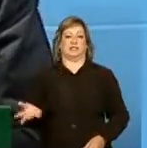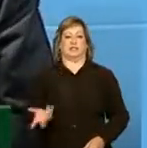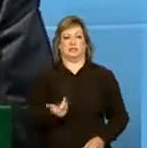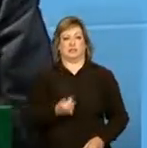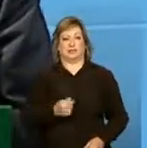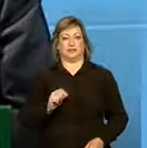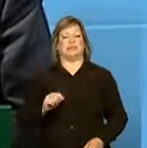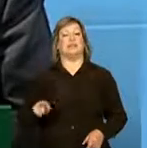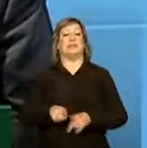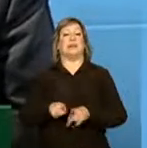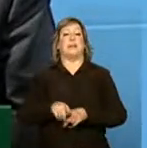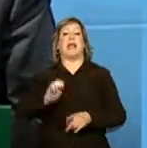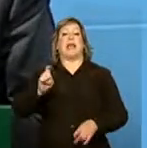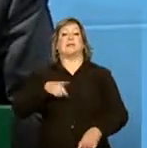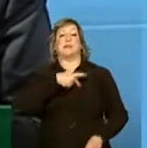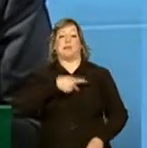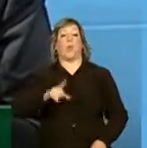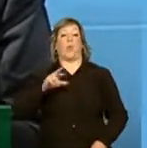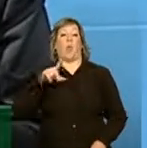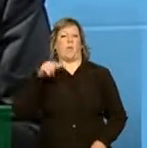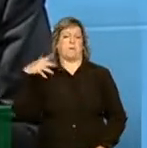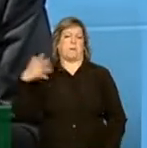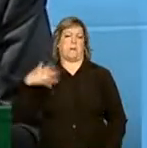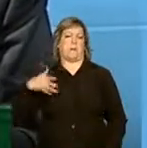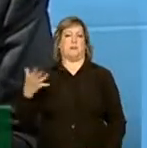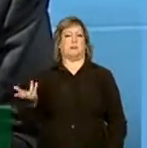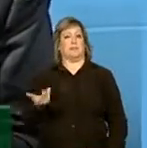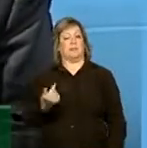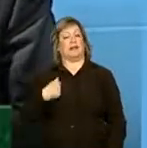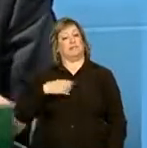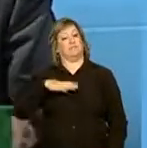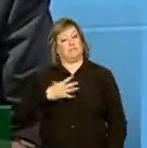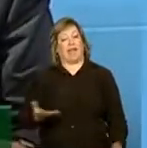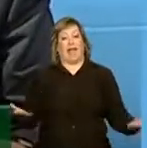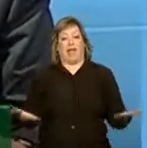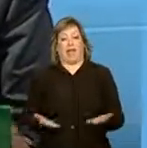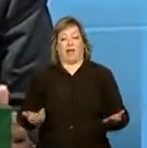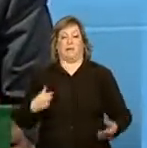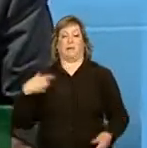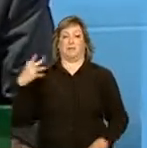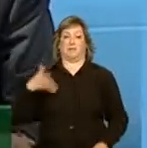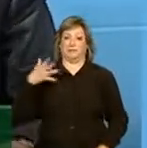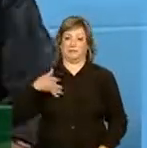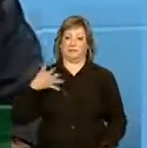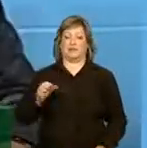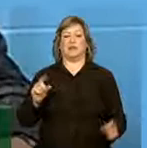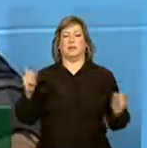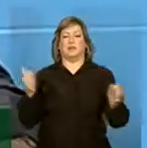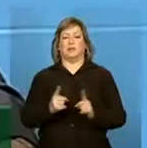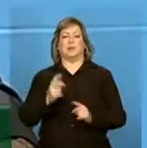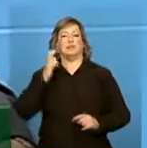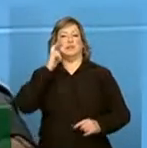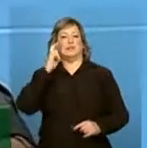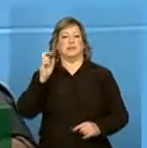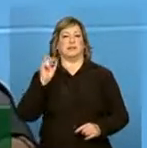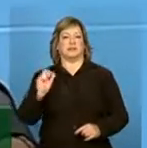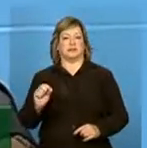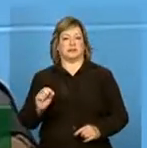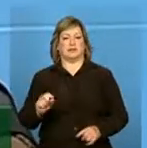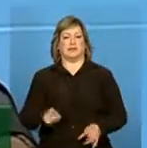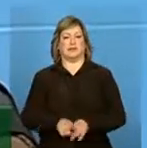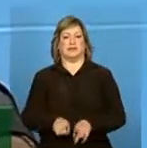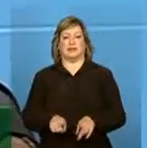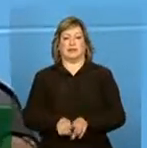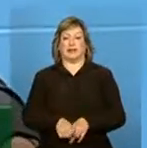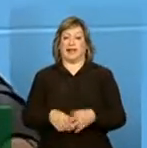a intervenção do ex-presidente Lula é um desafio, que então a minha intervenção deve ser curta inteligente,